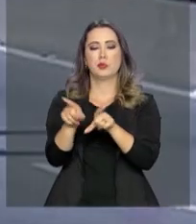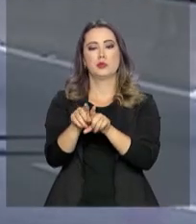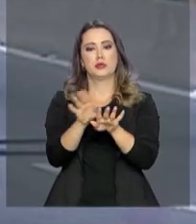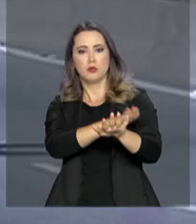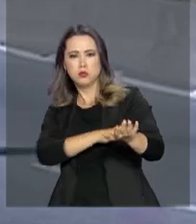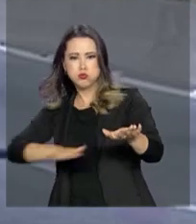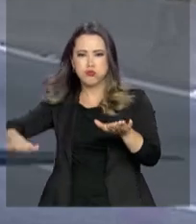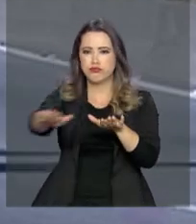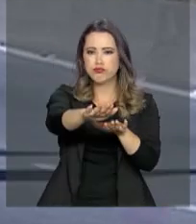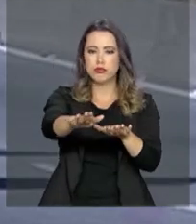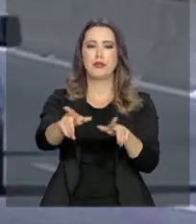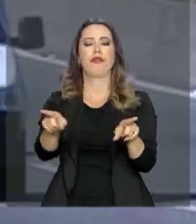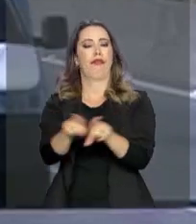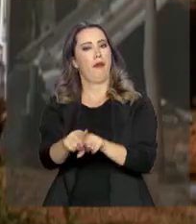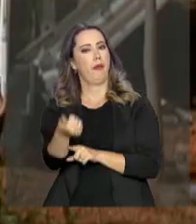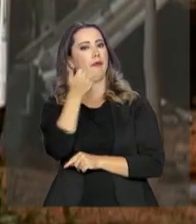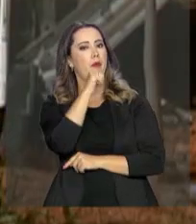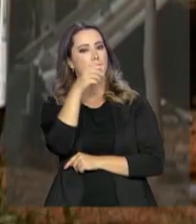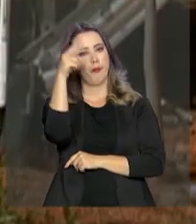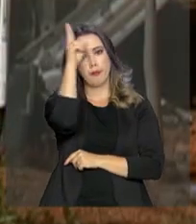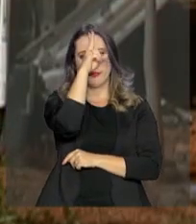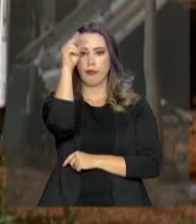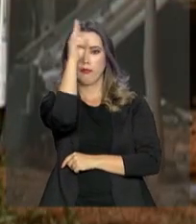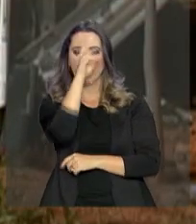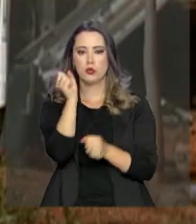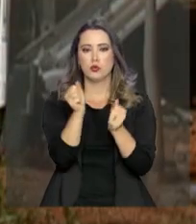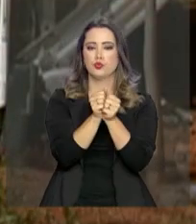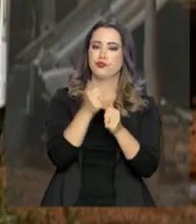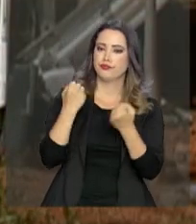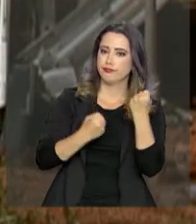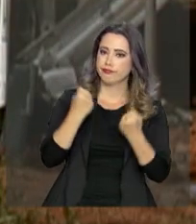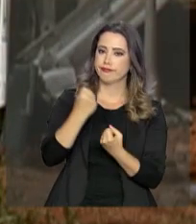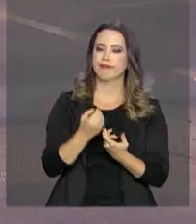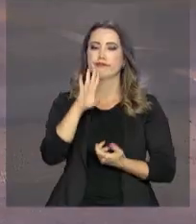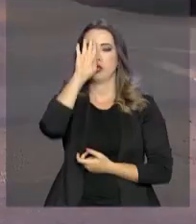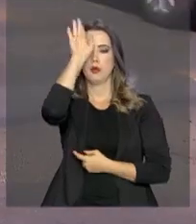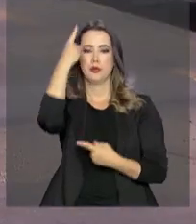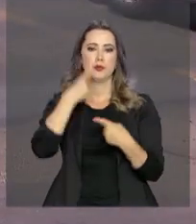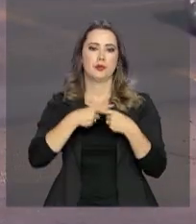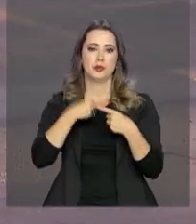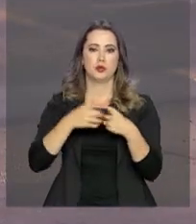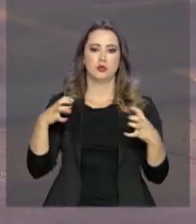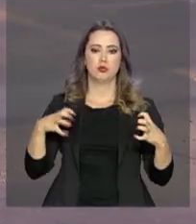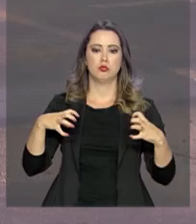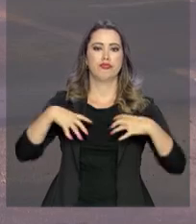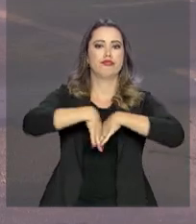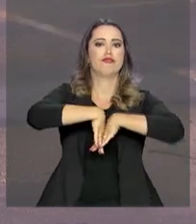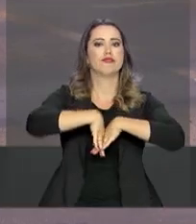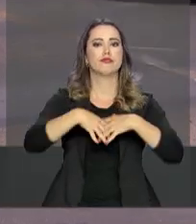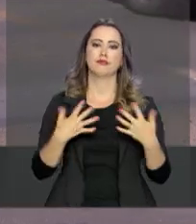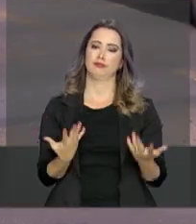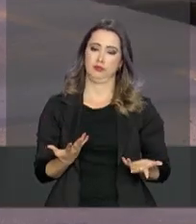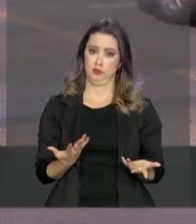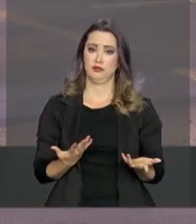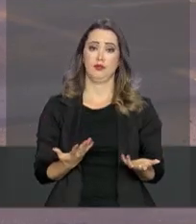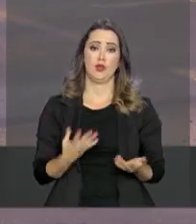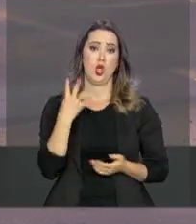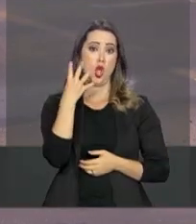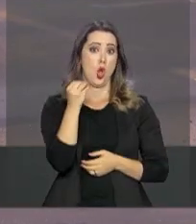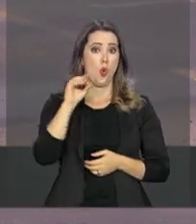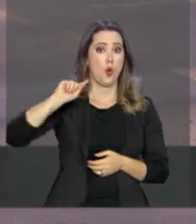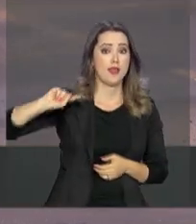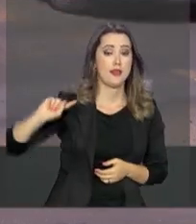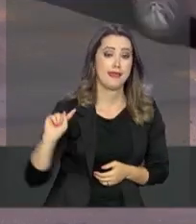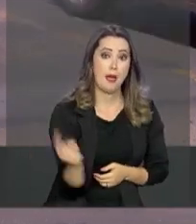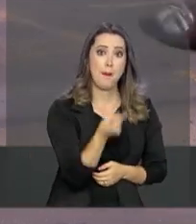combinação de álcool e direção são as principais causas de acidentes todos os anos cerca de 40 mil pessoas morrem vítimas